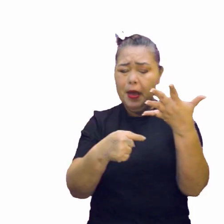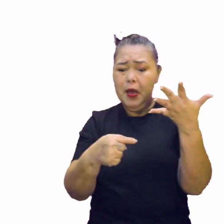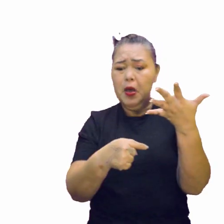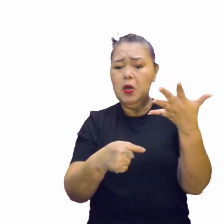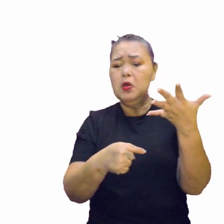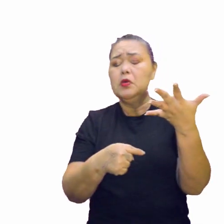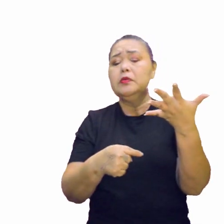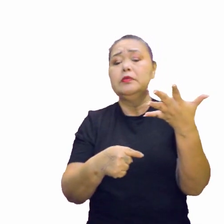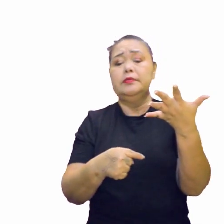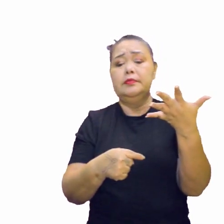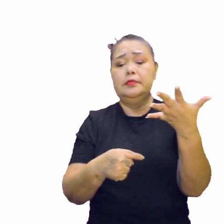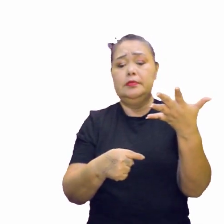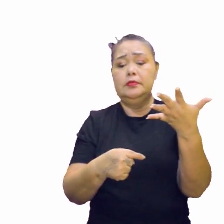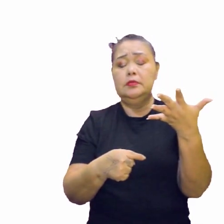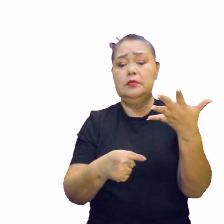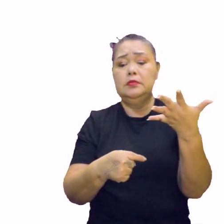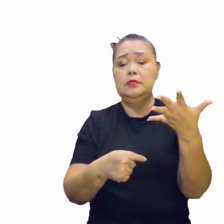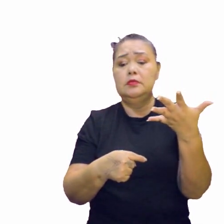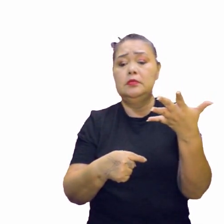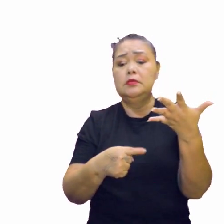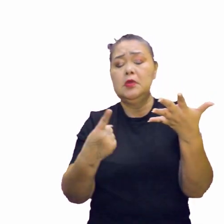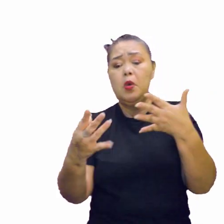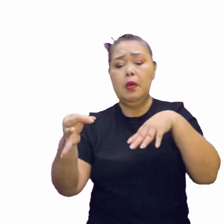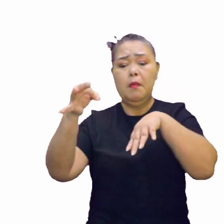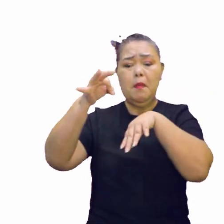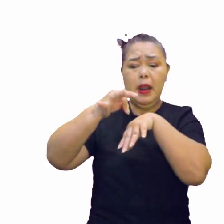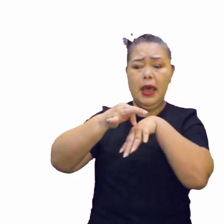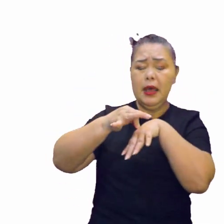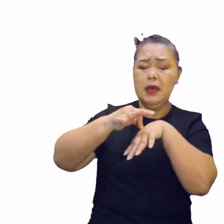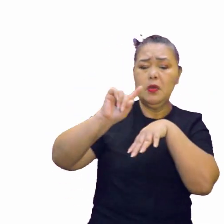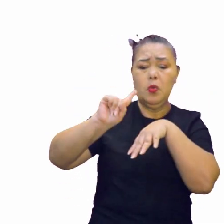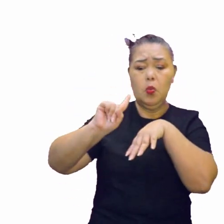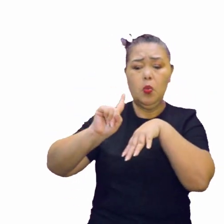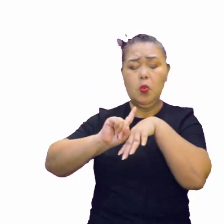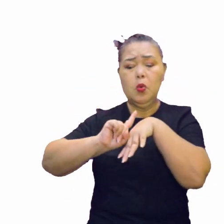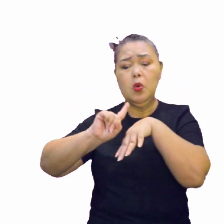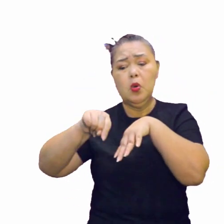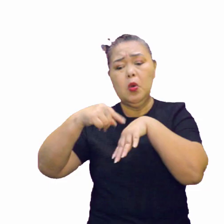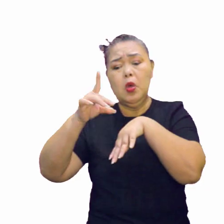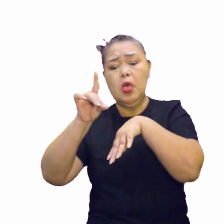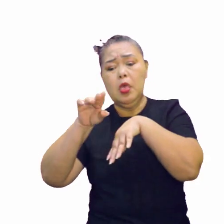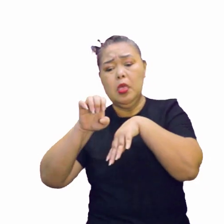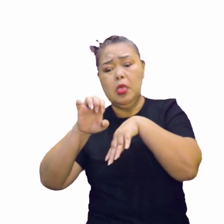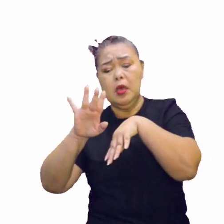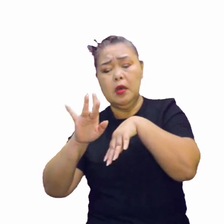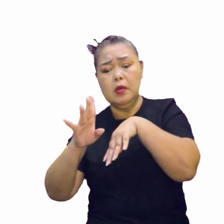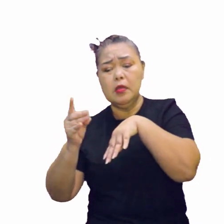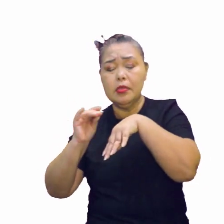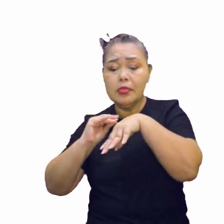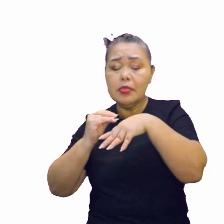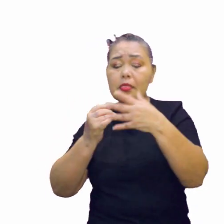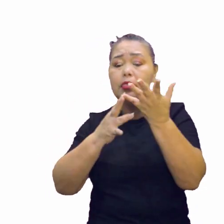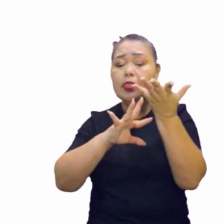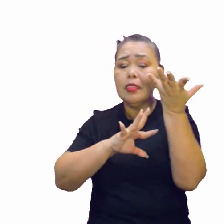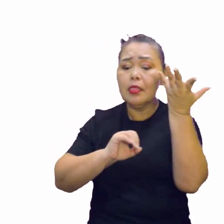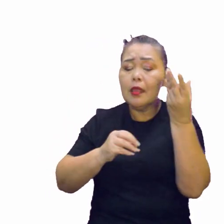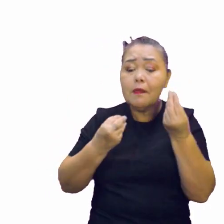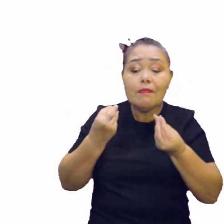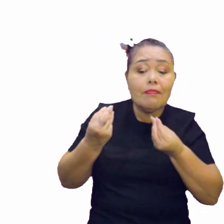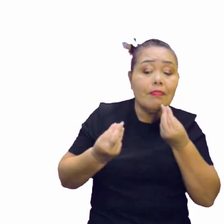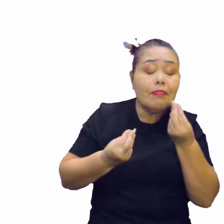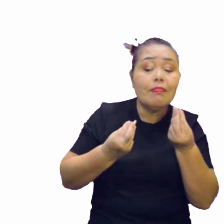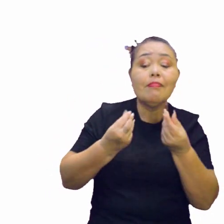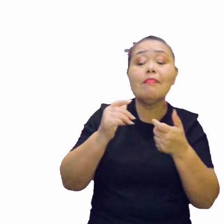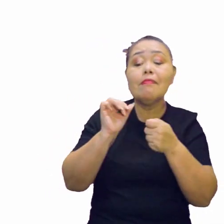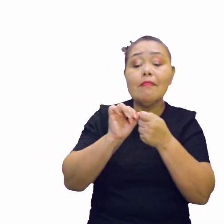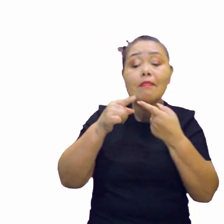fitopatológicos, o que é praga, o que não é praga, o que é demanda, o que são os tratos culturais que devem ser garantidos para